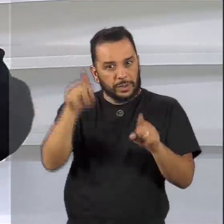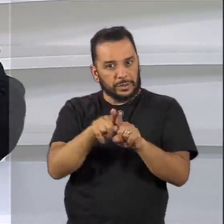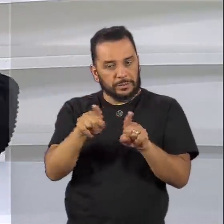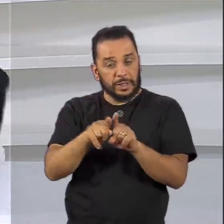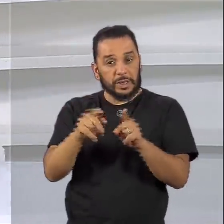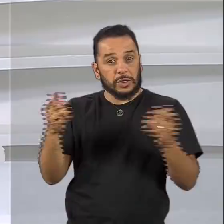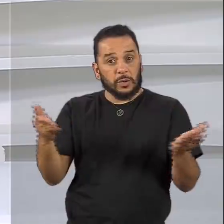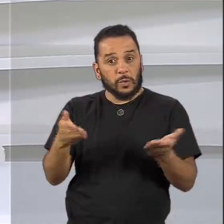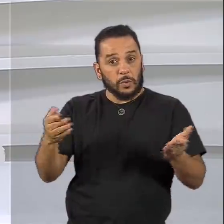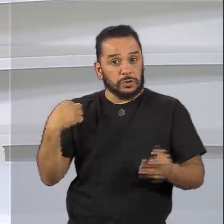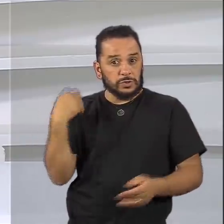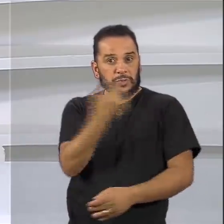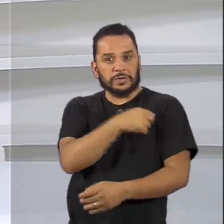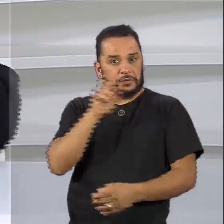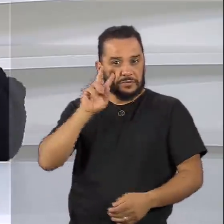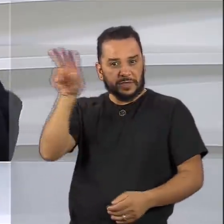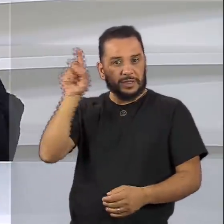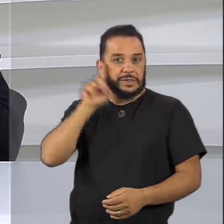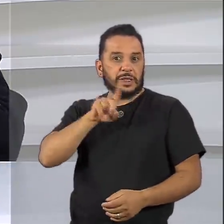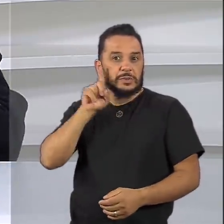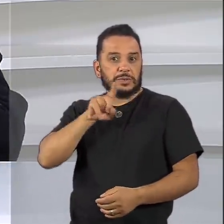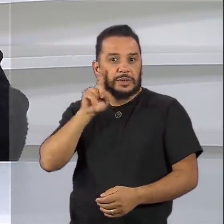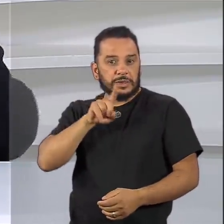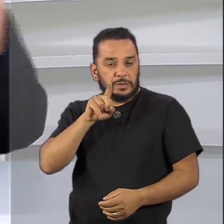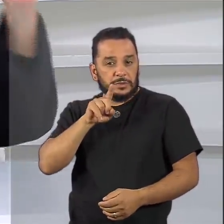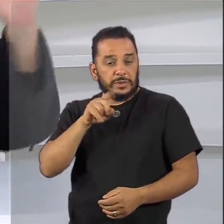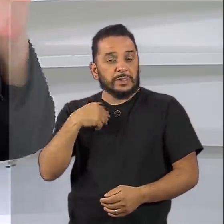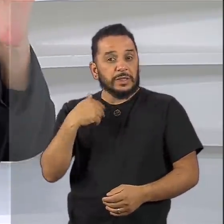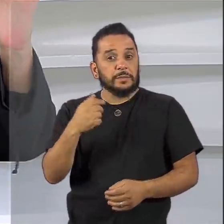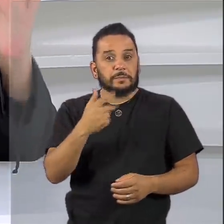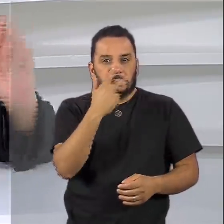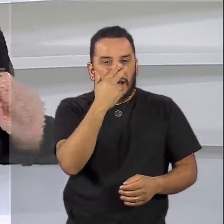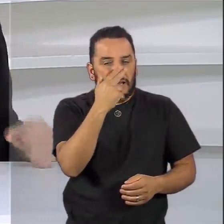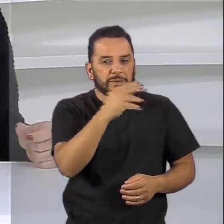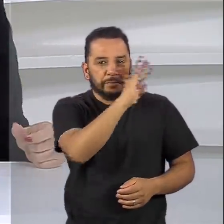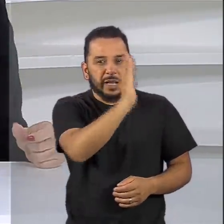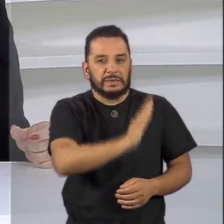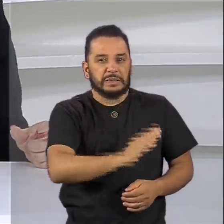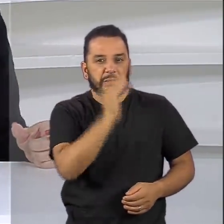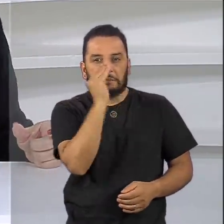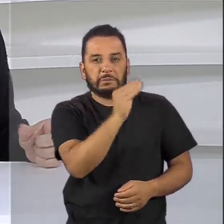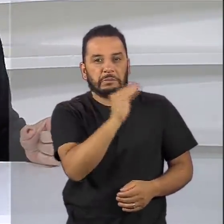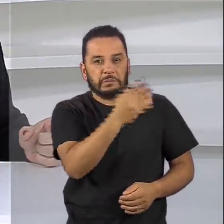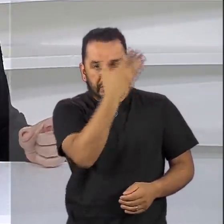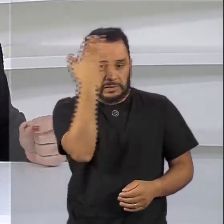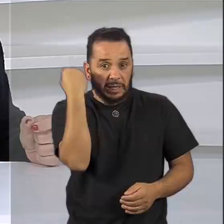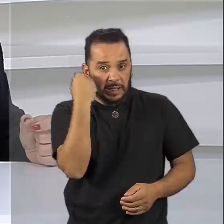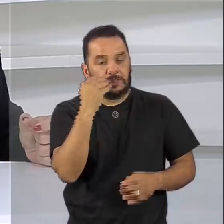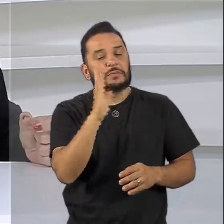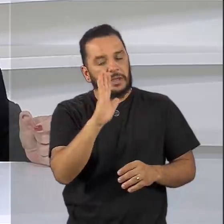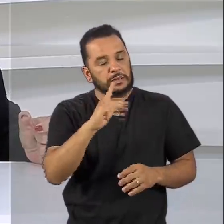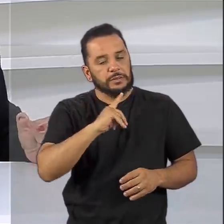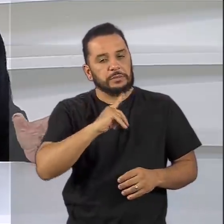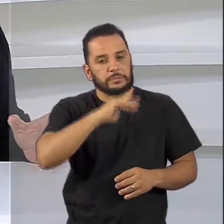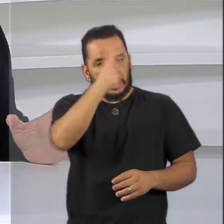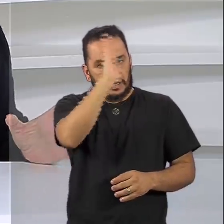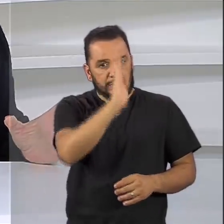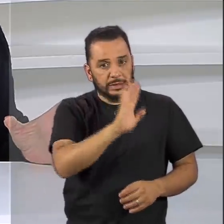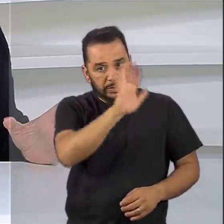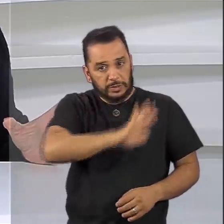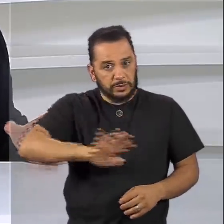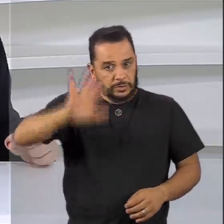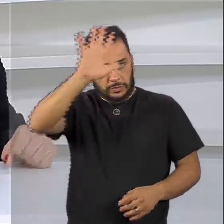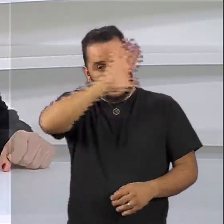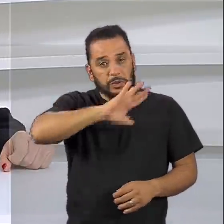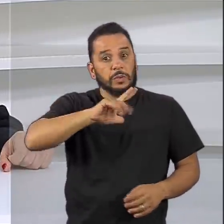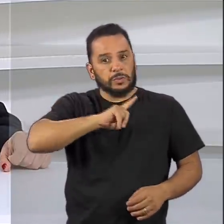gente está esquecendo de olhar o mapa brasileiro, porque quando você olha o mapa dos Estados Unidos, toda a costa leste era